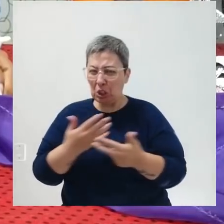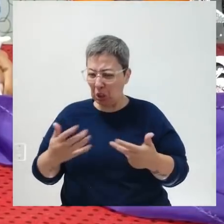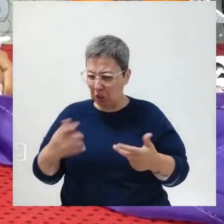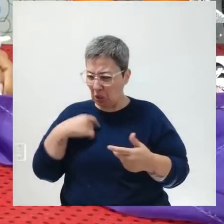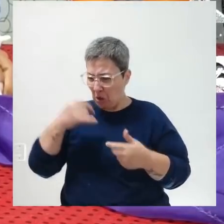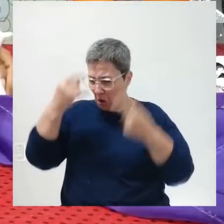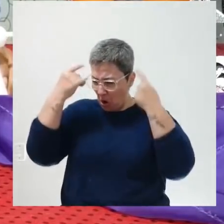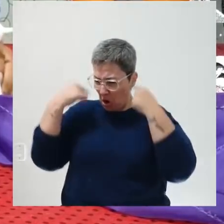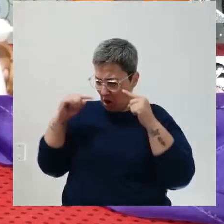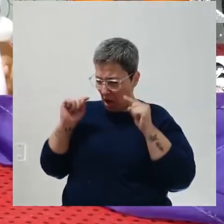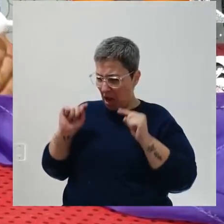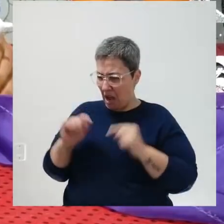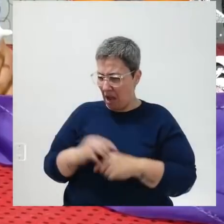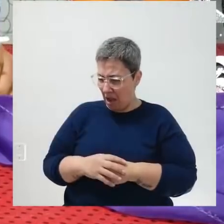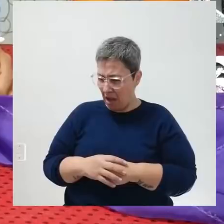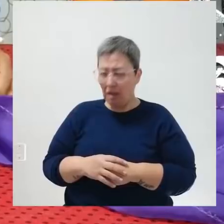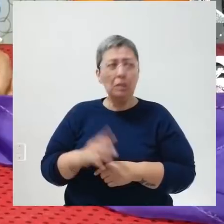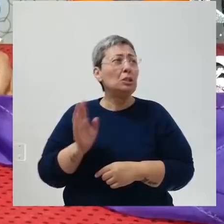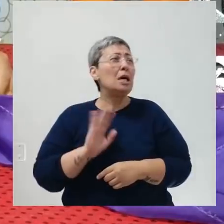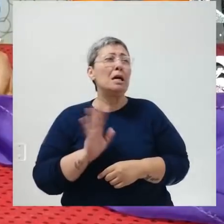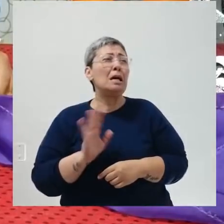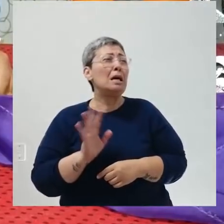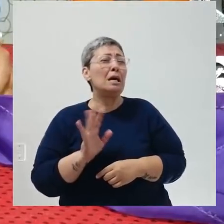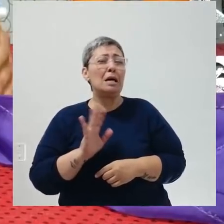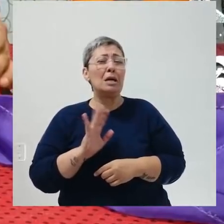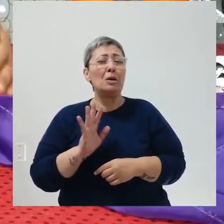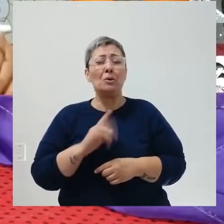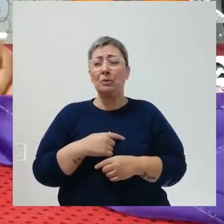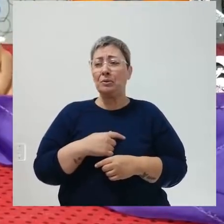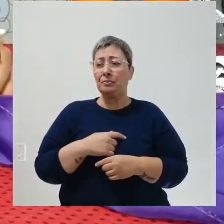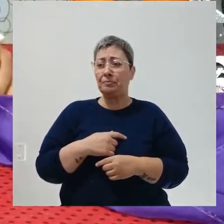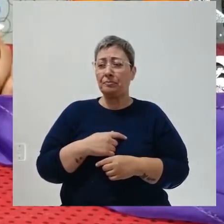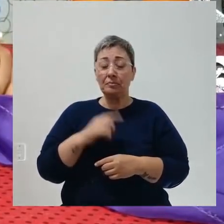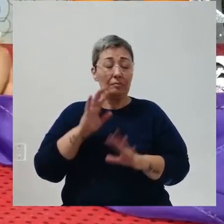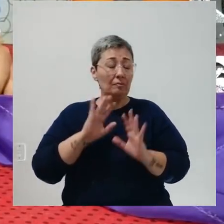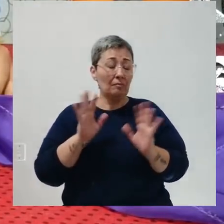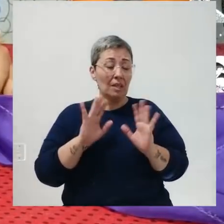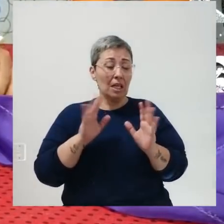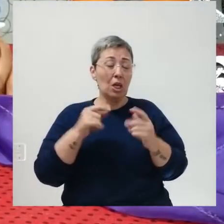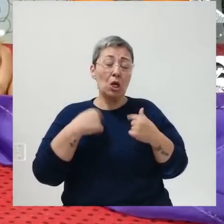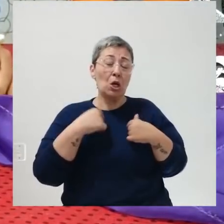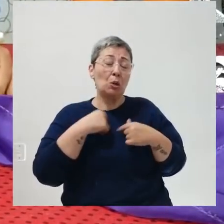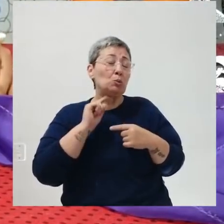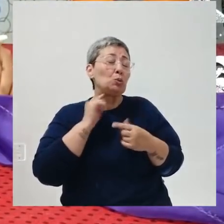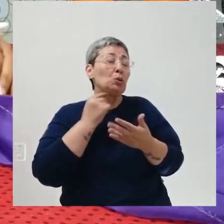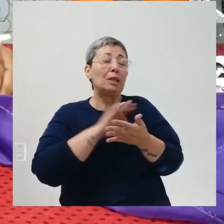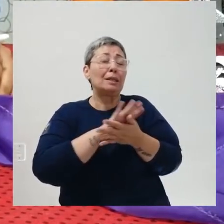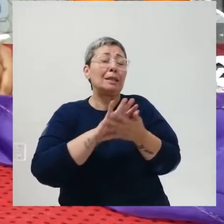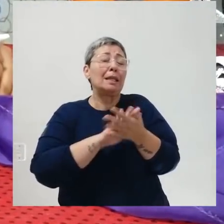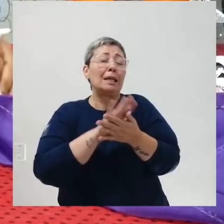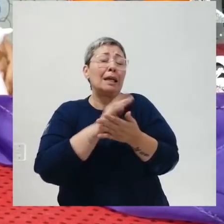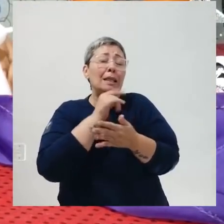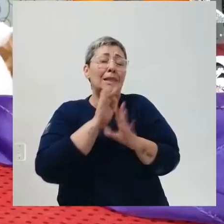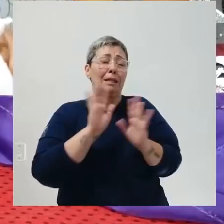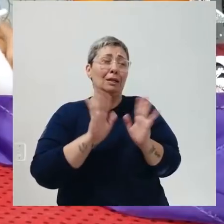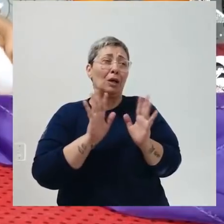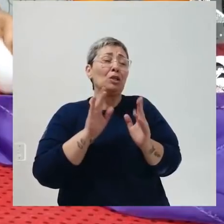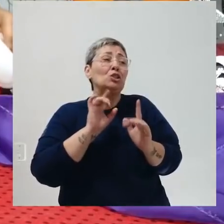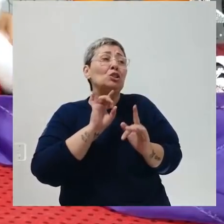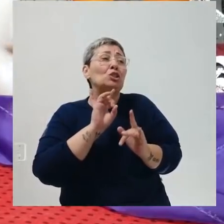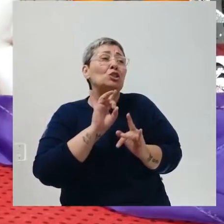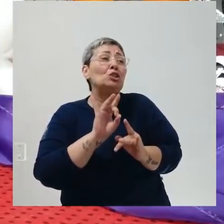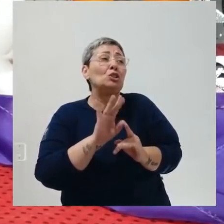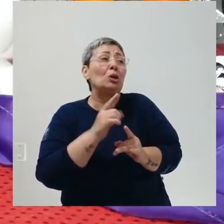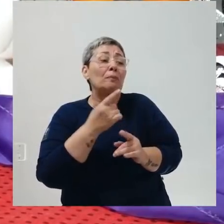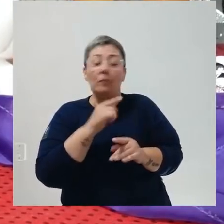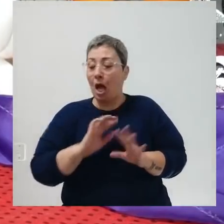seu cordeirinho. Não, senhor lobo, eu não estou turvando água nenhuma. Eu só vim